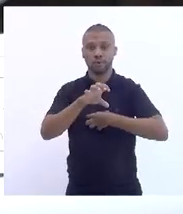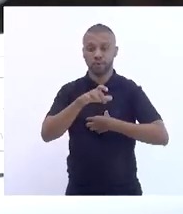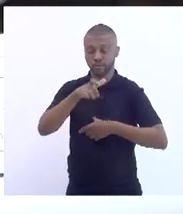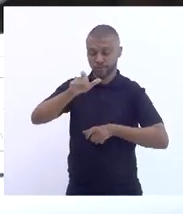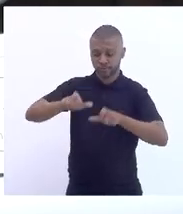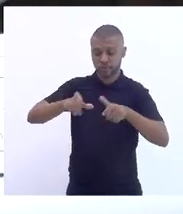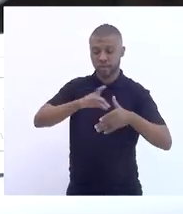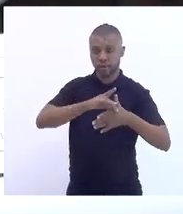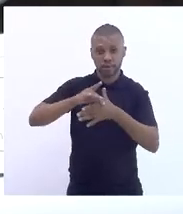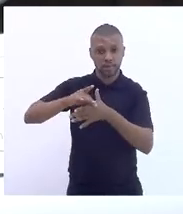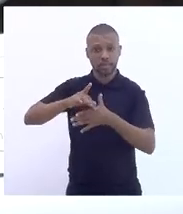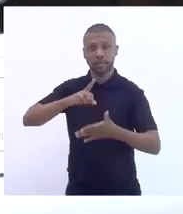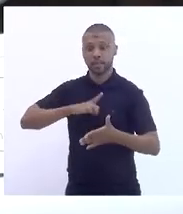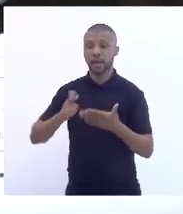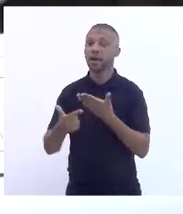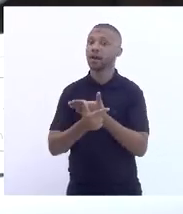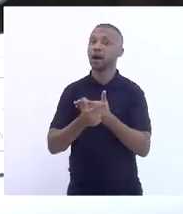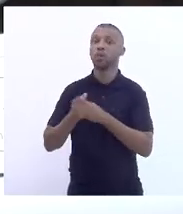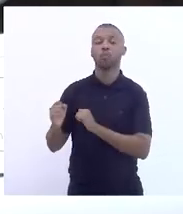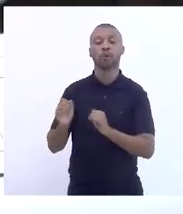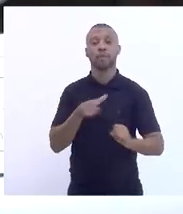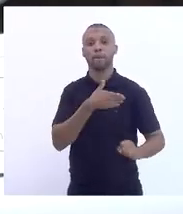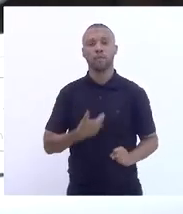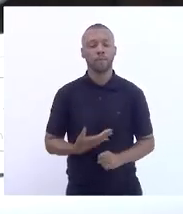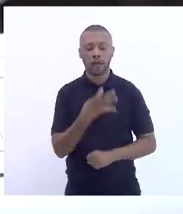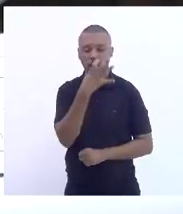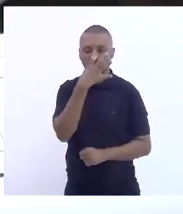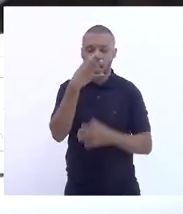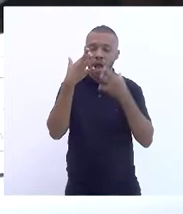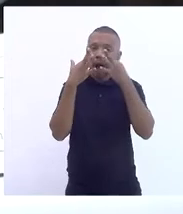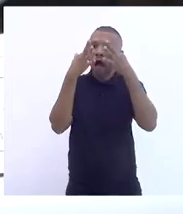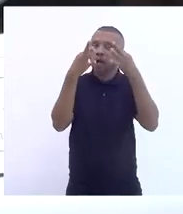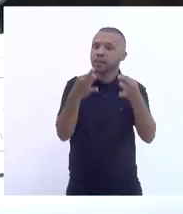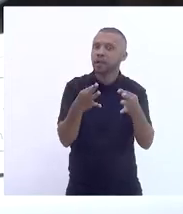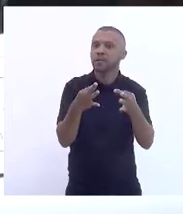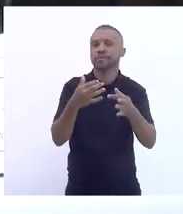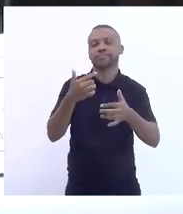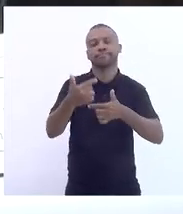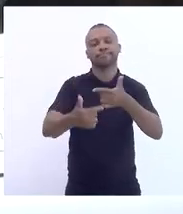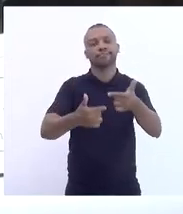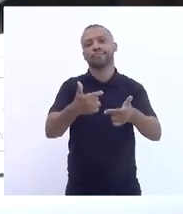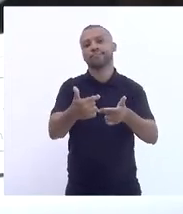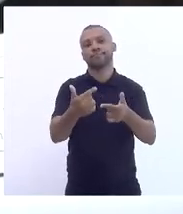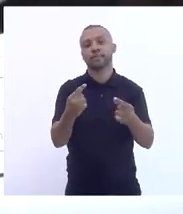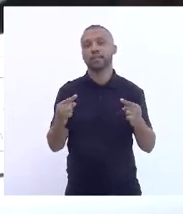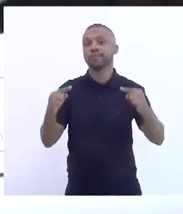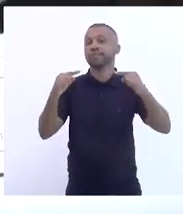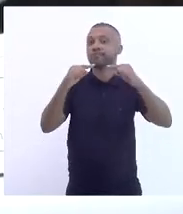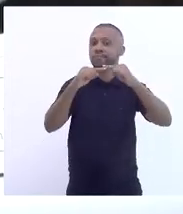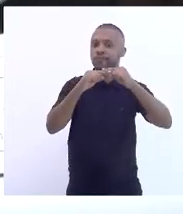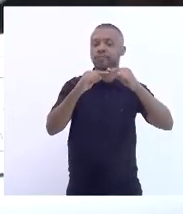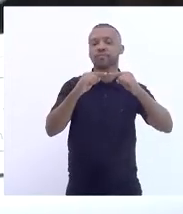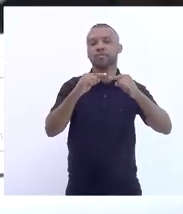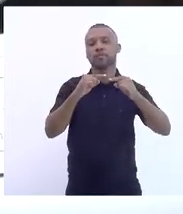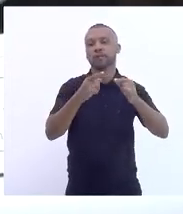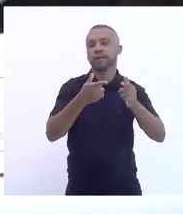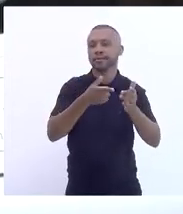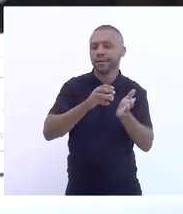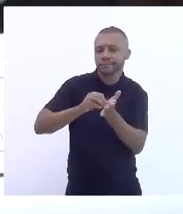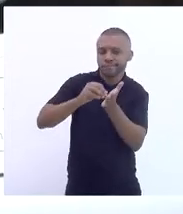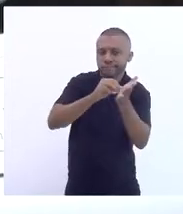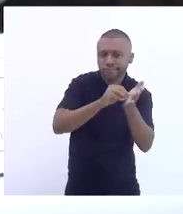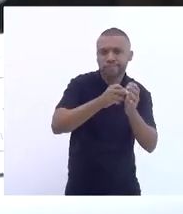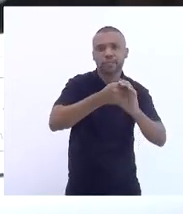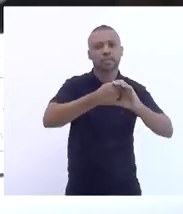ocupa um espaço no poder público para fazer uma escuta atenta e ativa para tentar dentro das capacidades atribuições de cada uma de cada um de nós